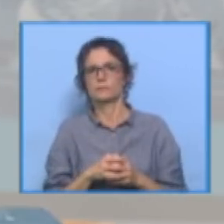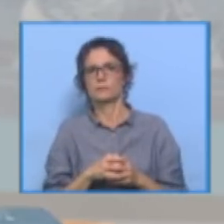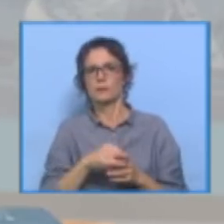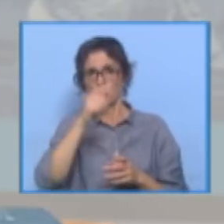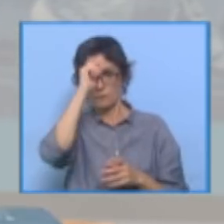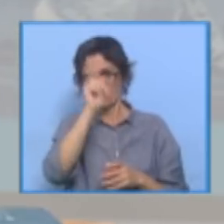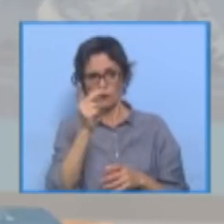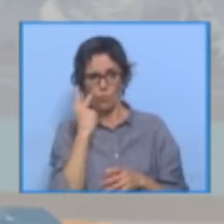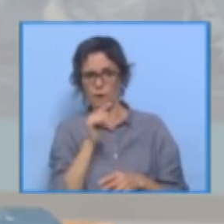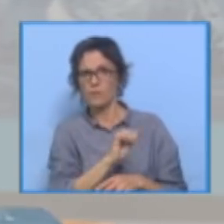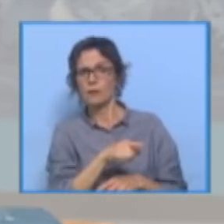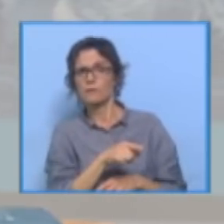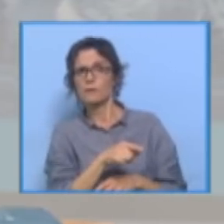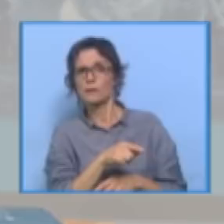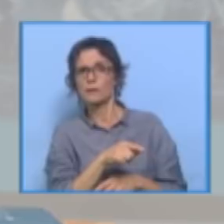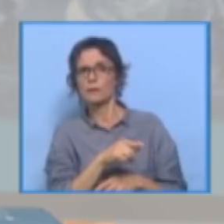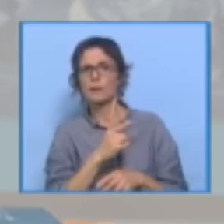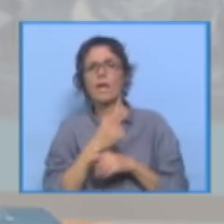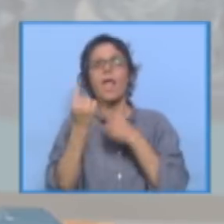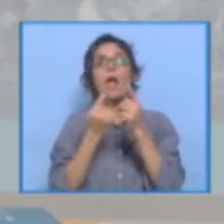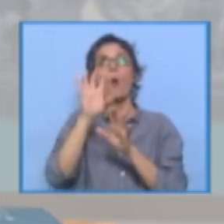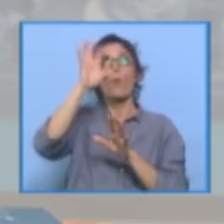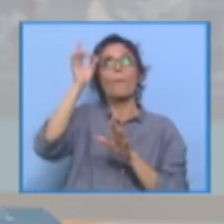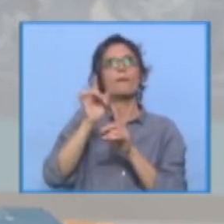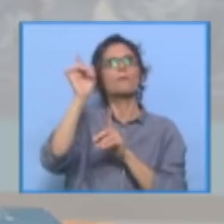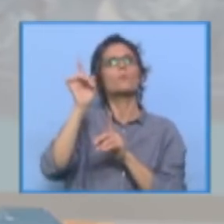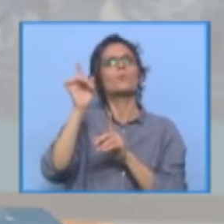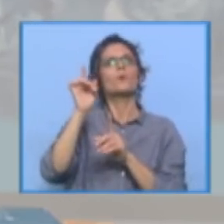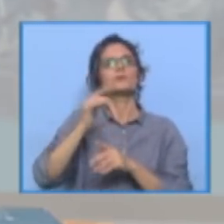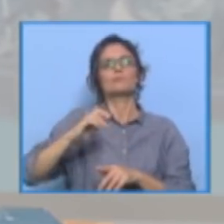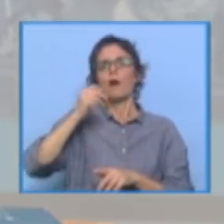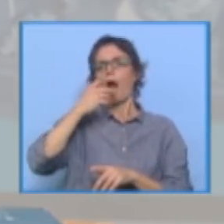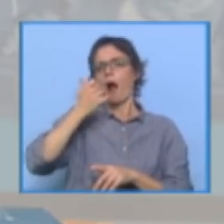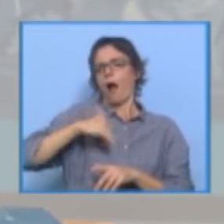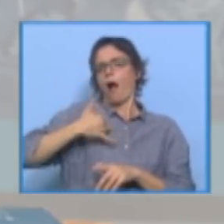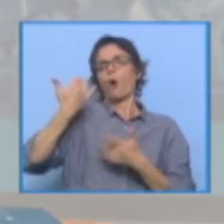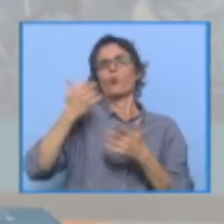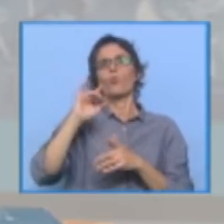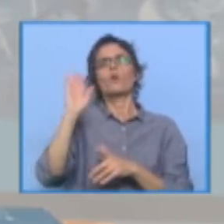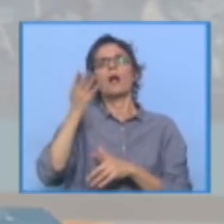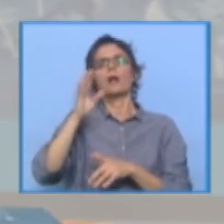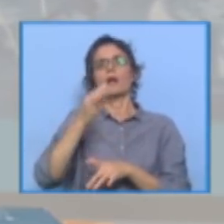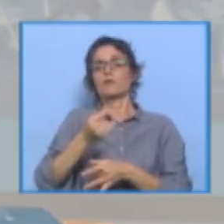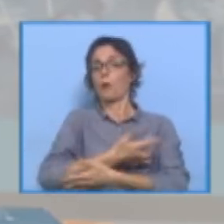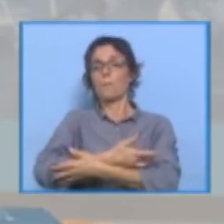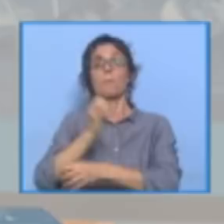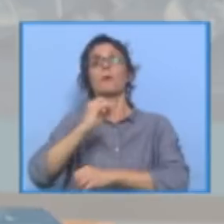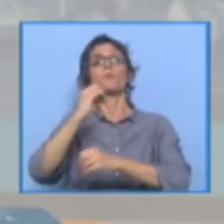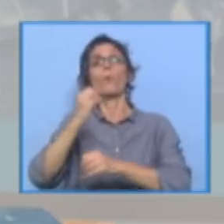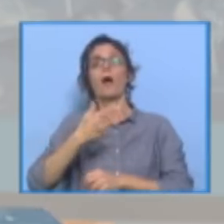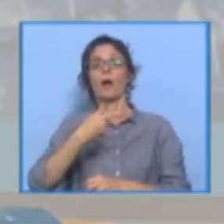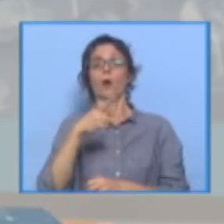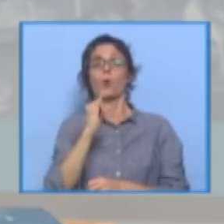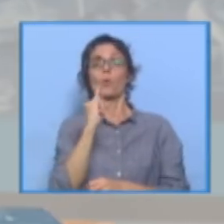que é possível, por exemplo, que em alguns países nórdicos que se orgulhem de já não terem bebés a nascer com trissomia 21?